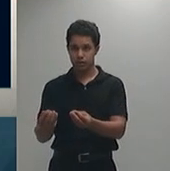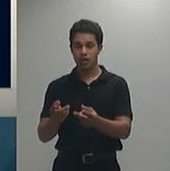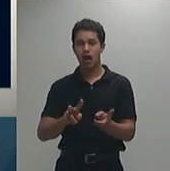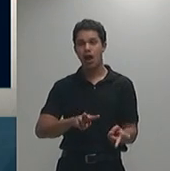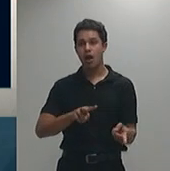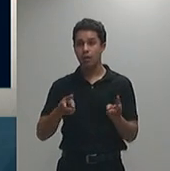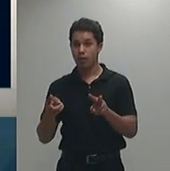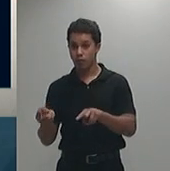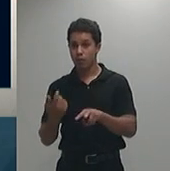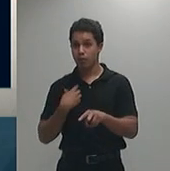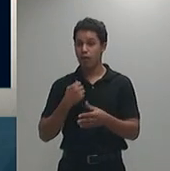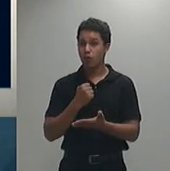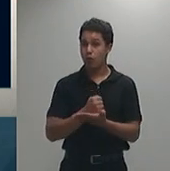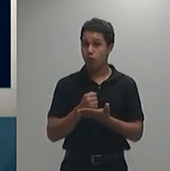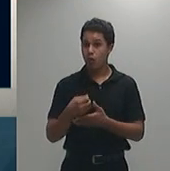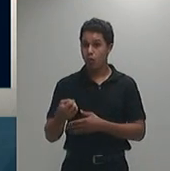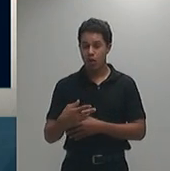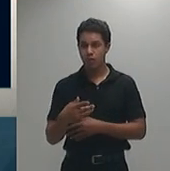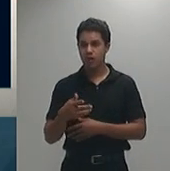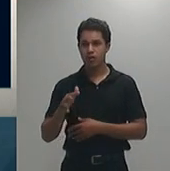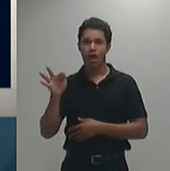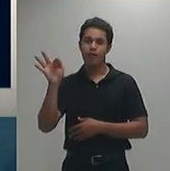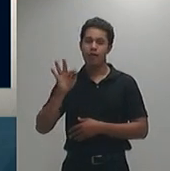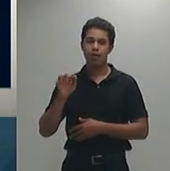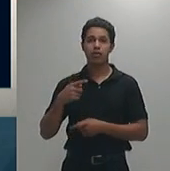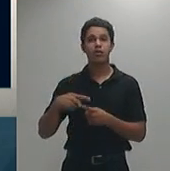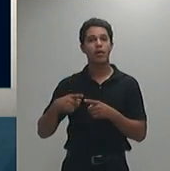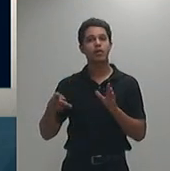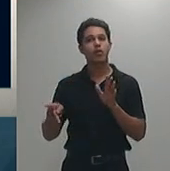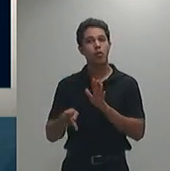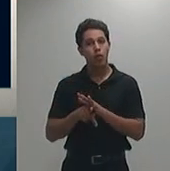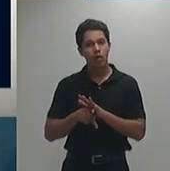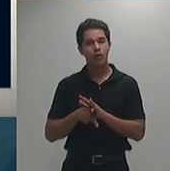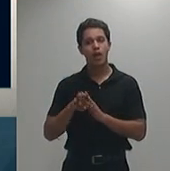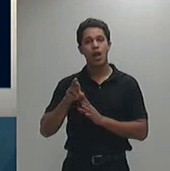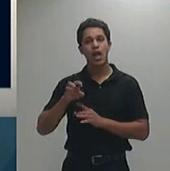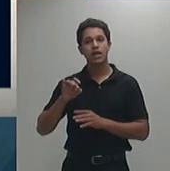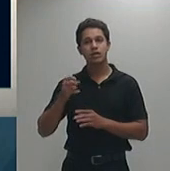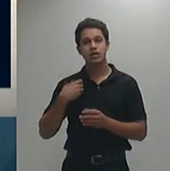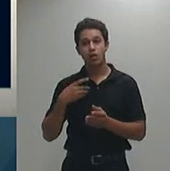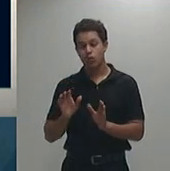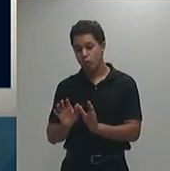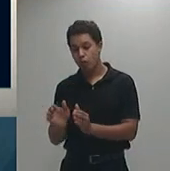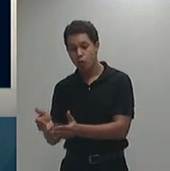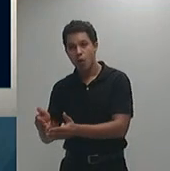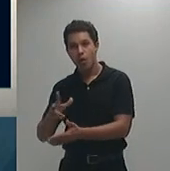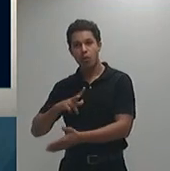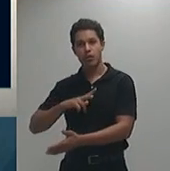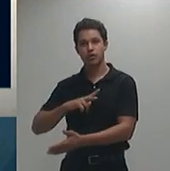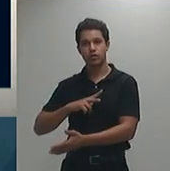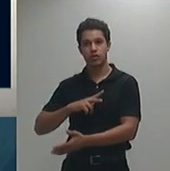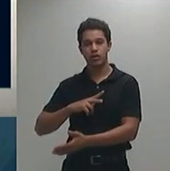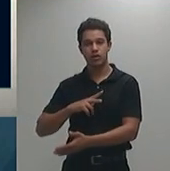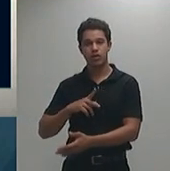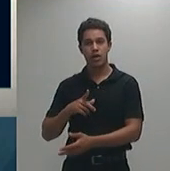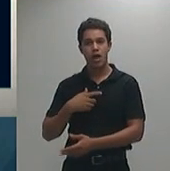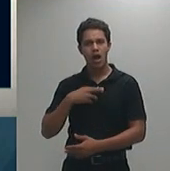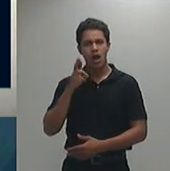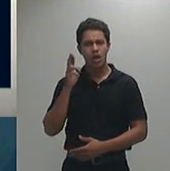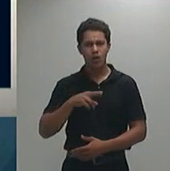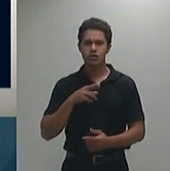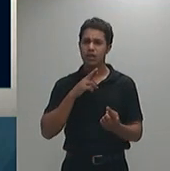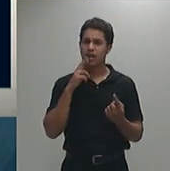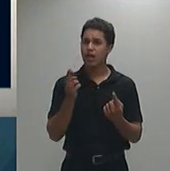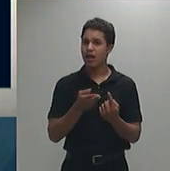individual não é uma faculdade mas decorrência da rescisão do plano coletivo a recusa da ré não encontra amparo legal